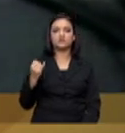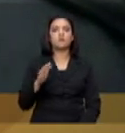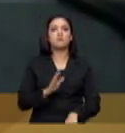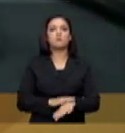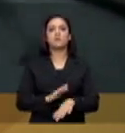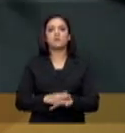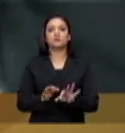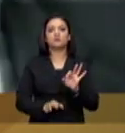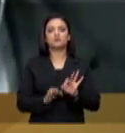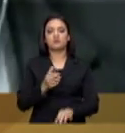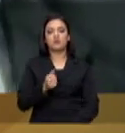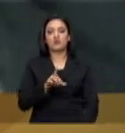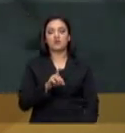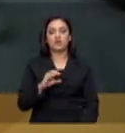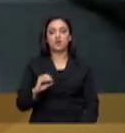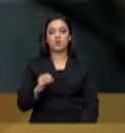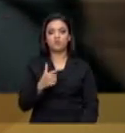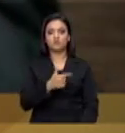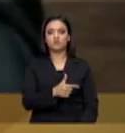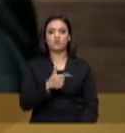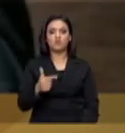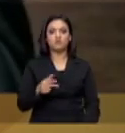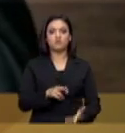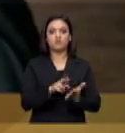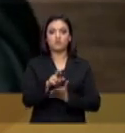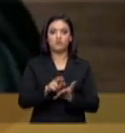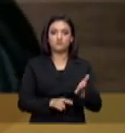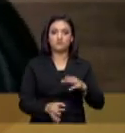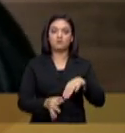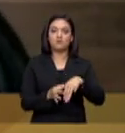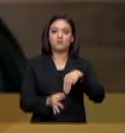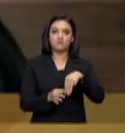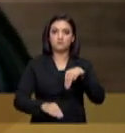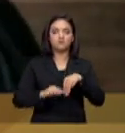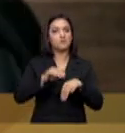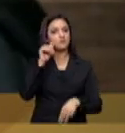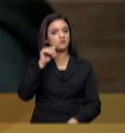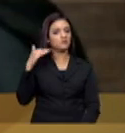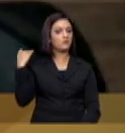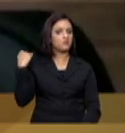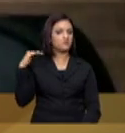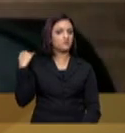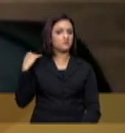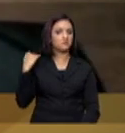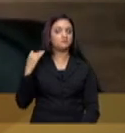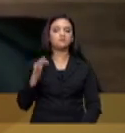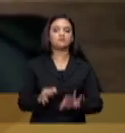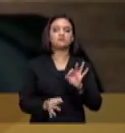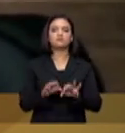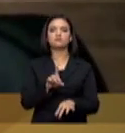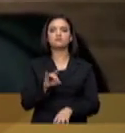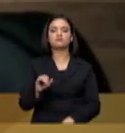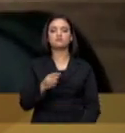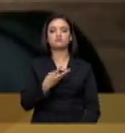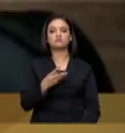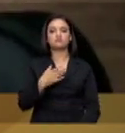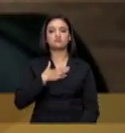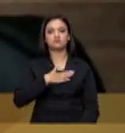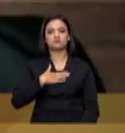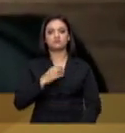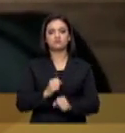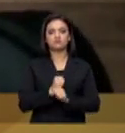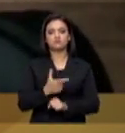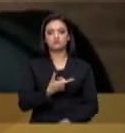ADO 22 da relatoria da eminente ministra Carmen Lúcia, julgamento publicado em 3